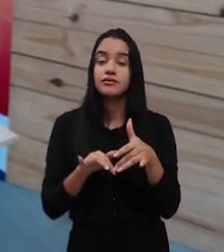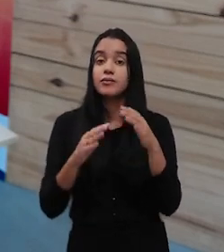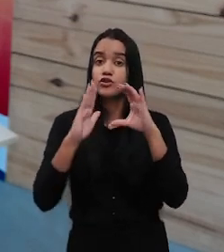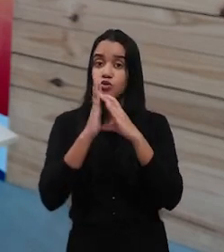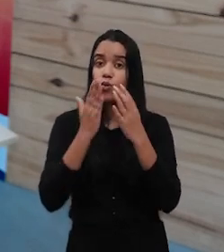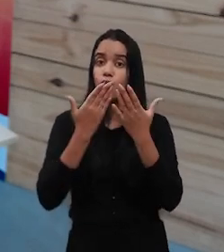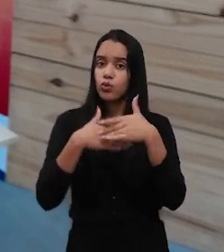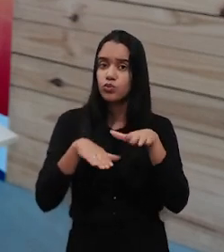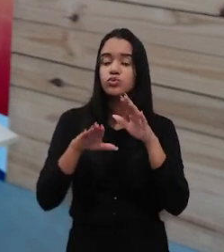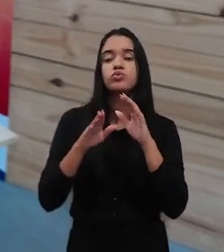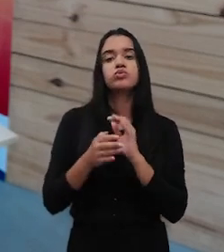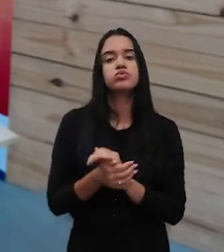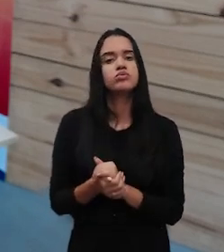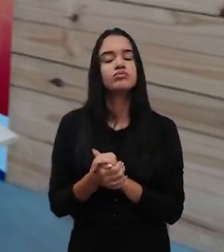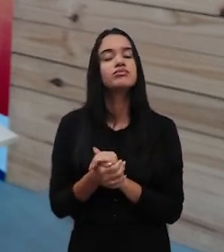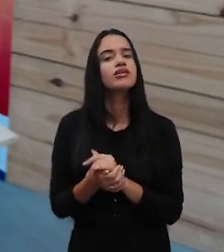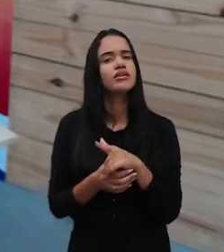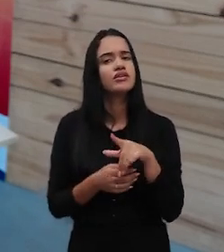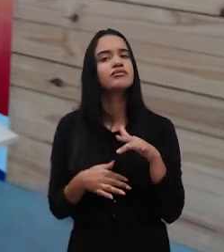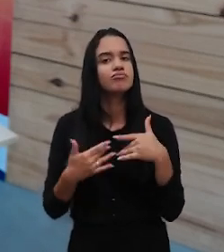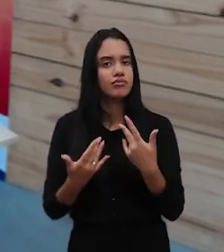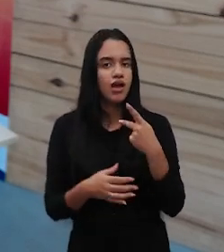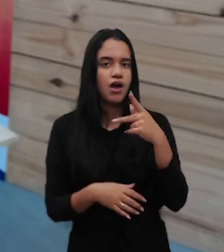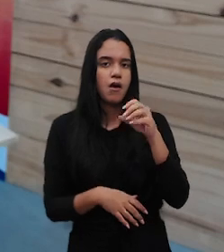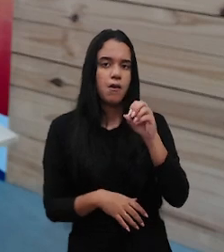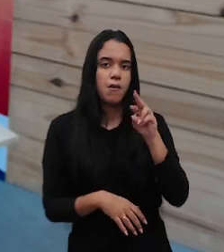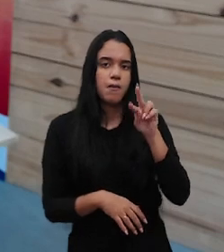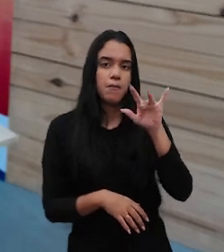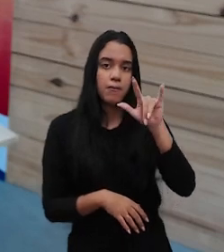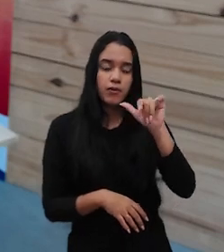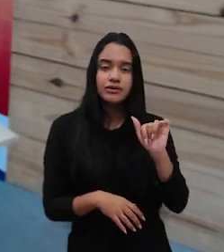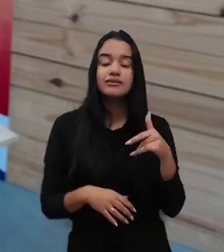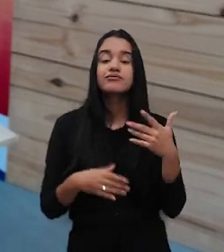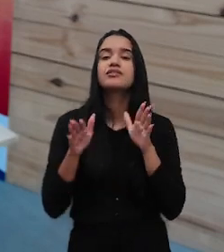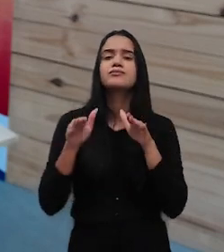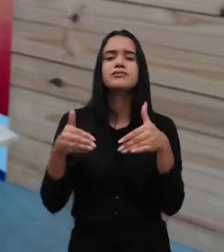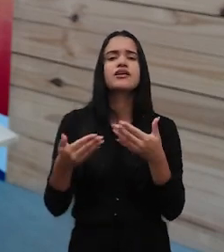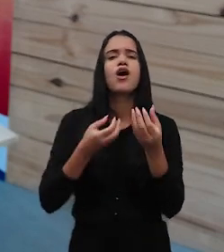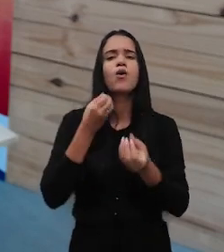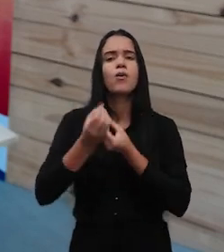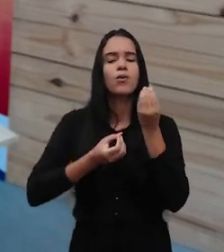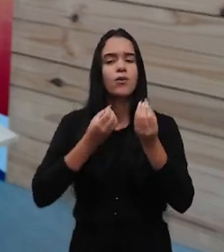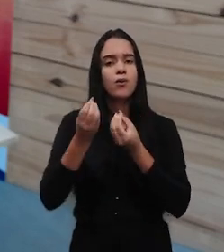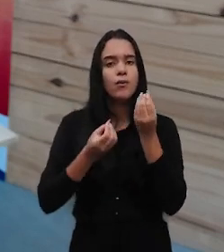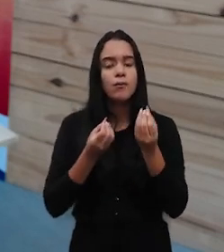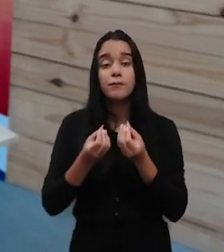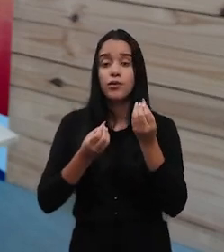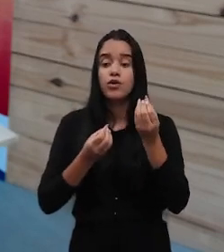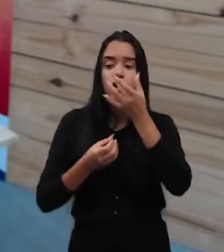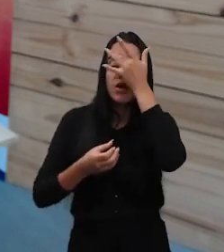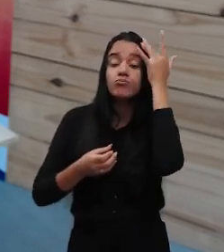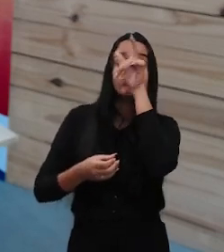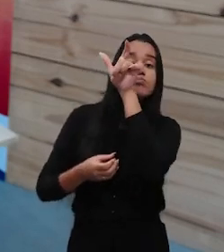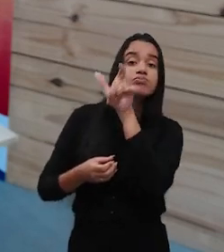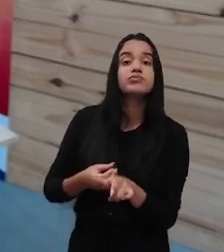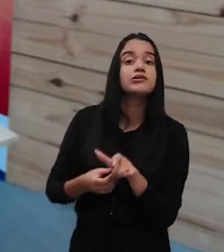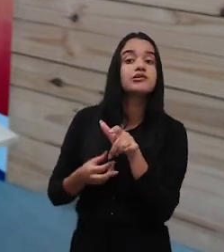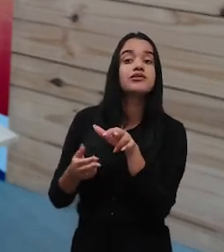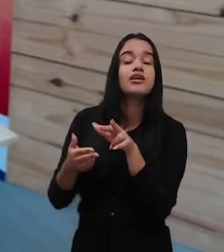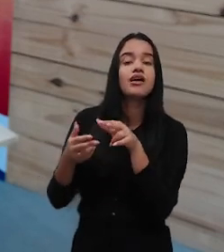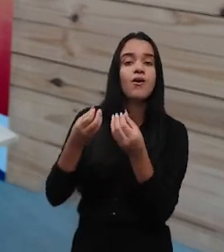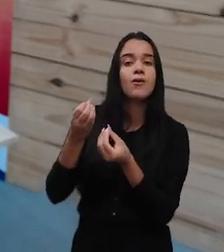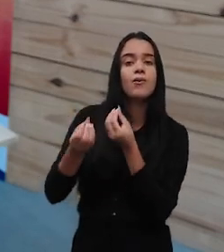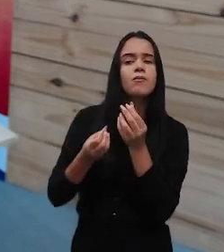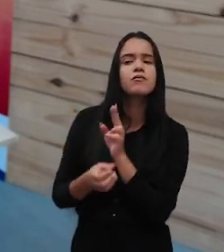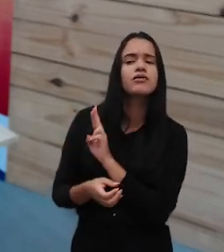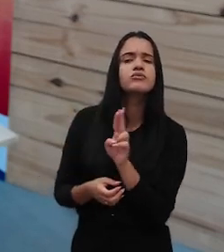concurso público, né, e essa portaria vai especificar justamente como esse cara fez, esse servidor fez o concurso, entrou e como está se dando a